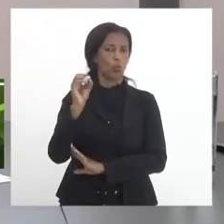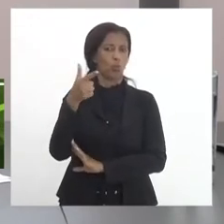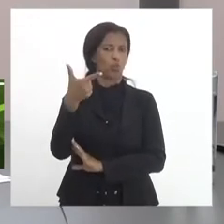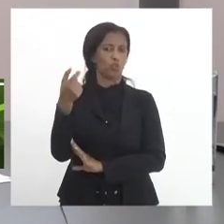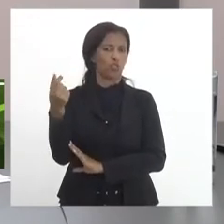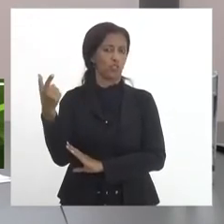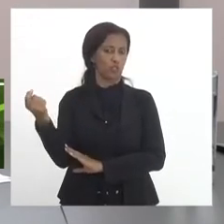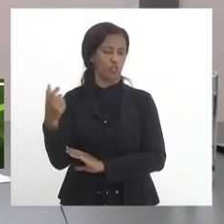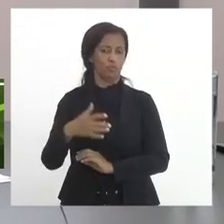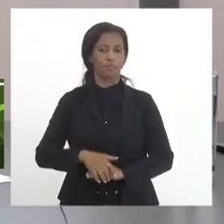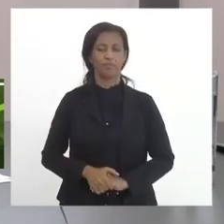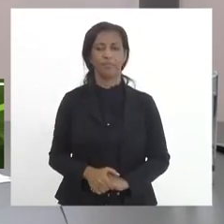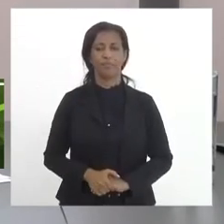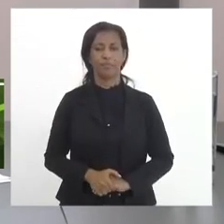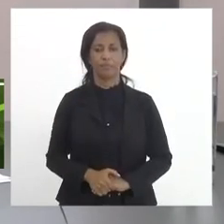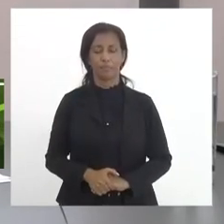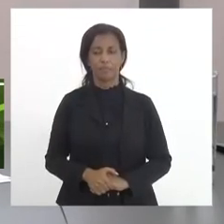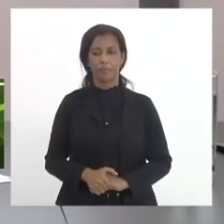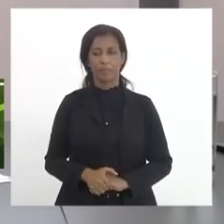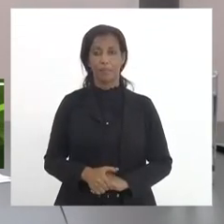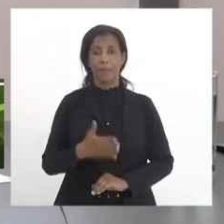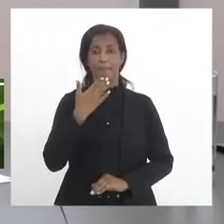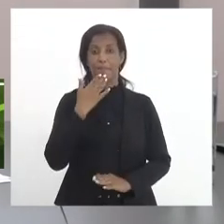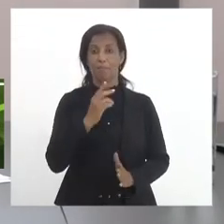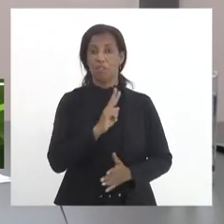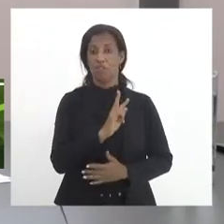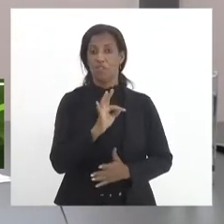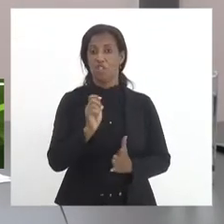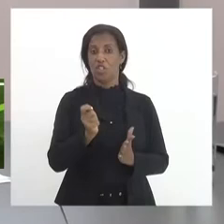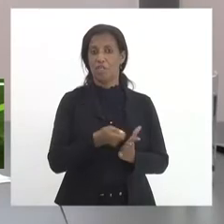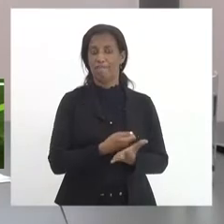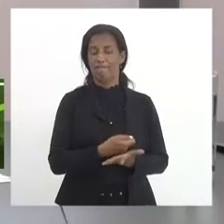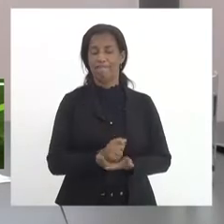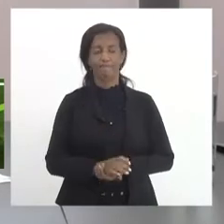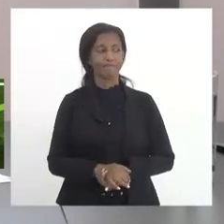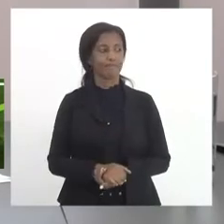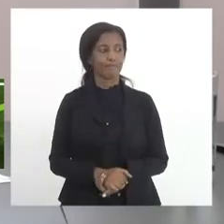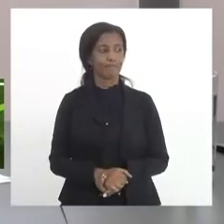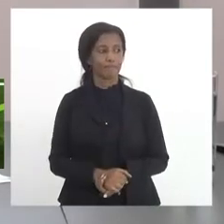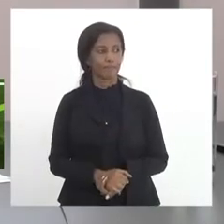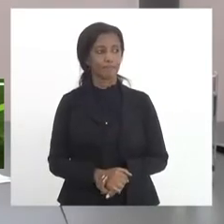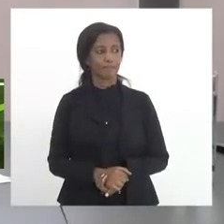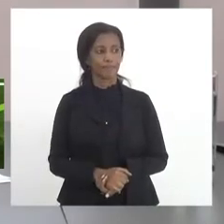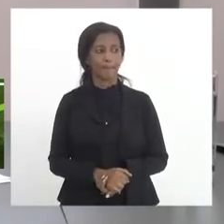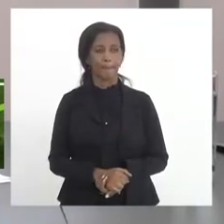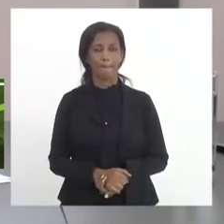de 2020. Eu quero pedir vistas. 44.